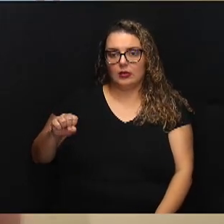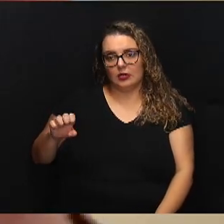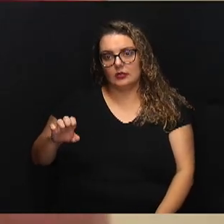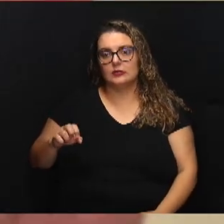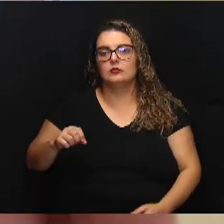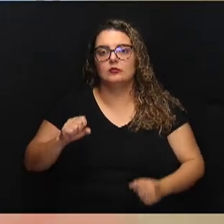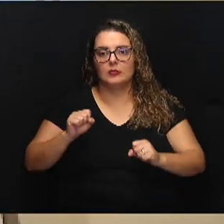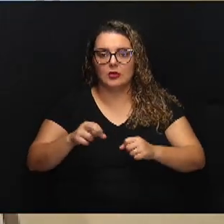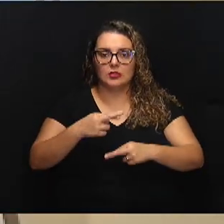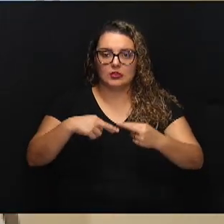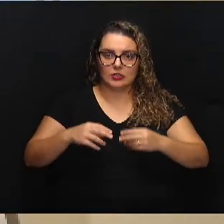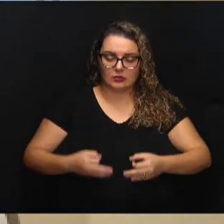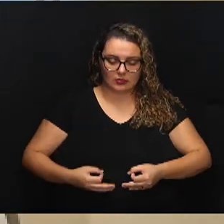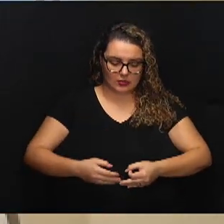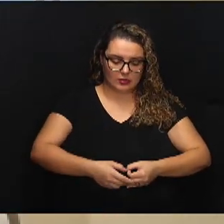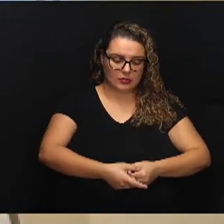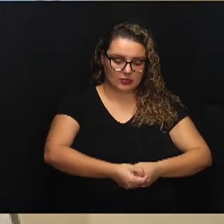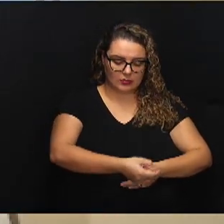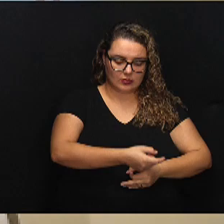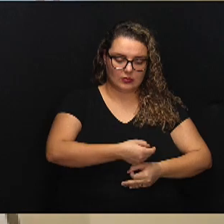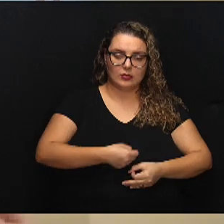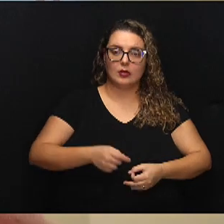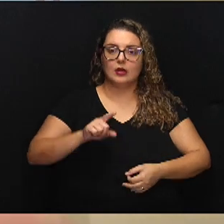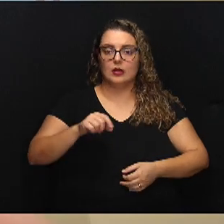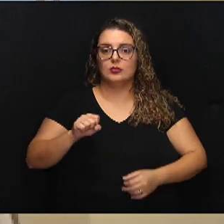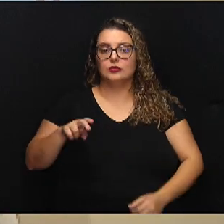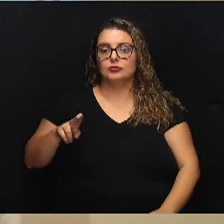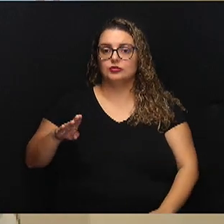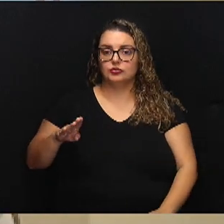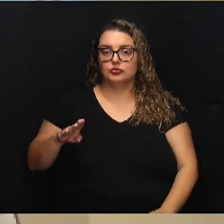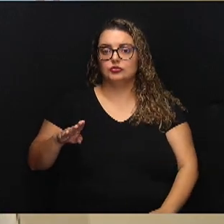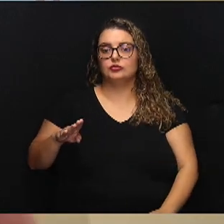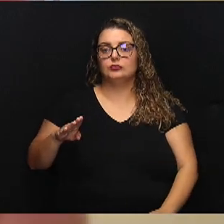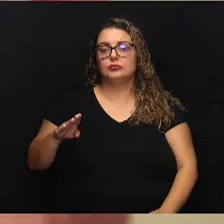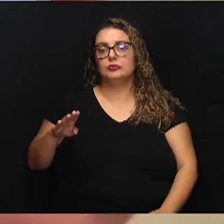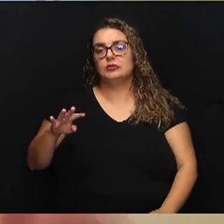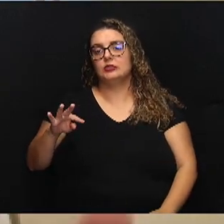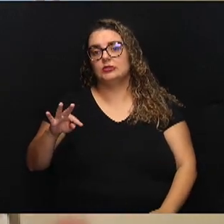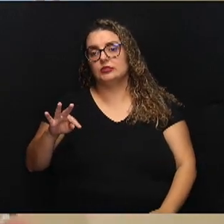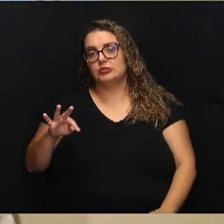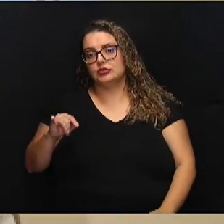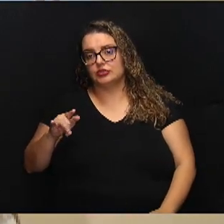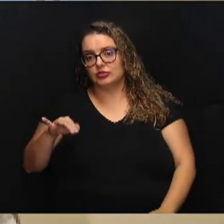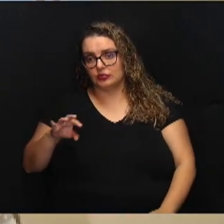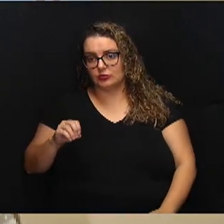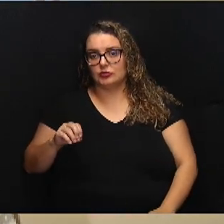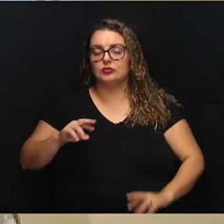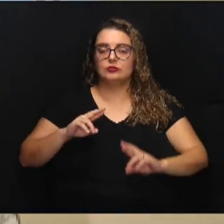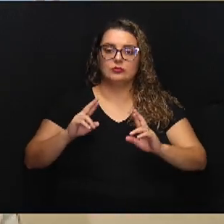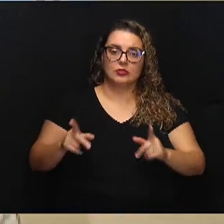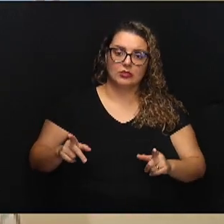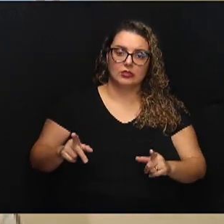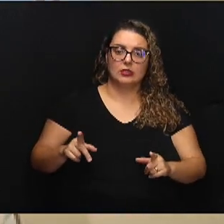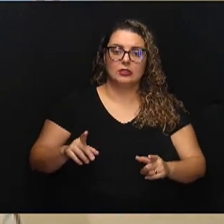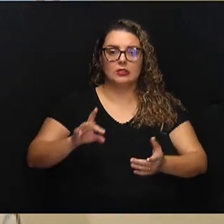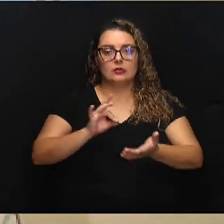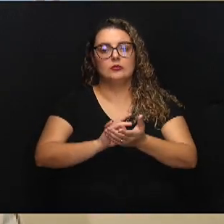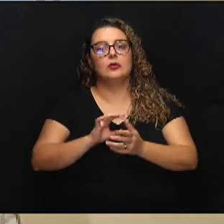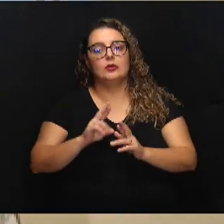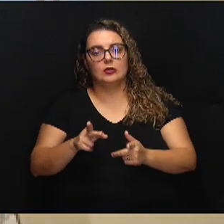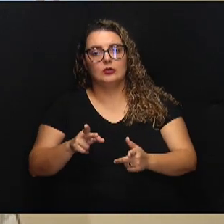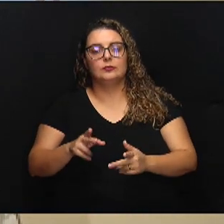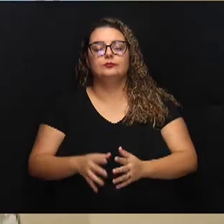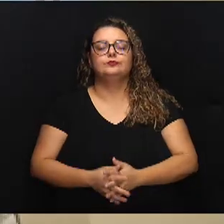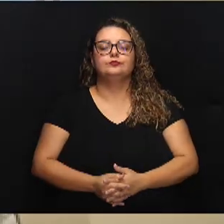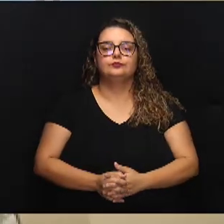aqui ela desenvolve um subtipo específico, que é o carcinoma endometrioide, e tem uma origem um pouquinho diferente. E ainda